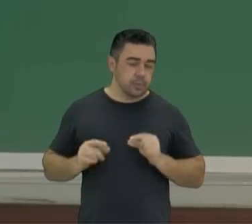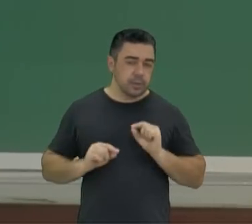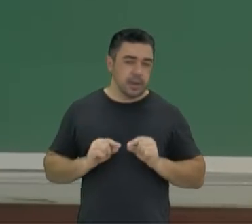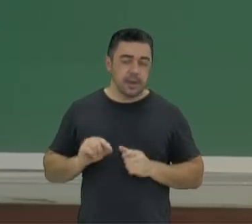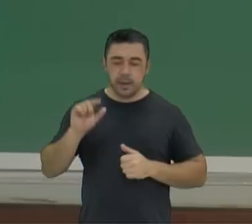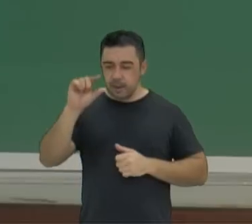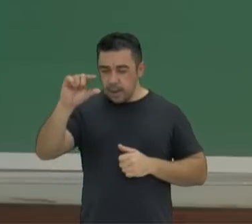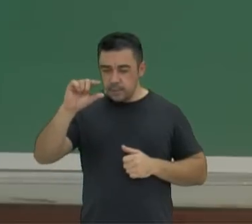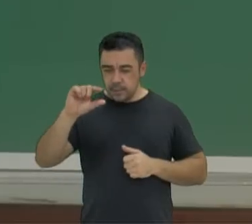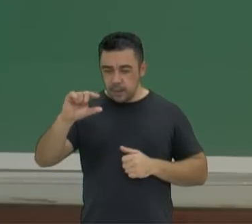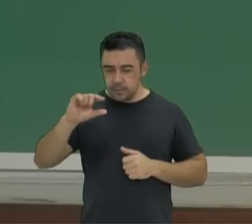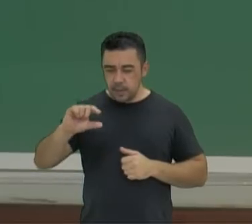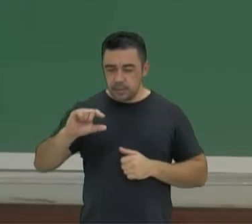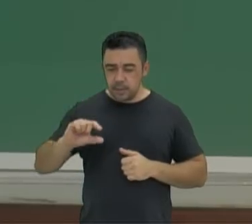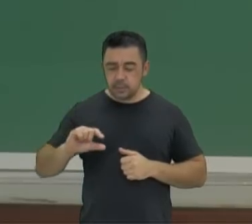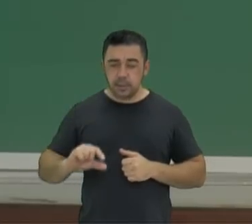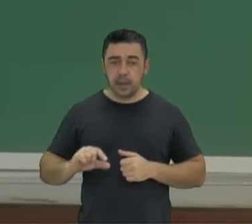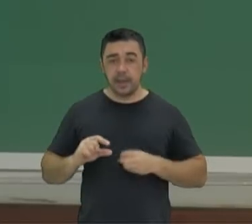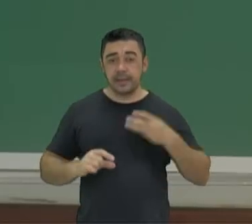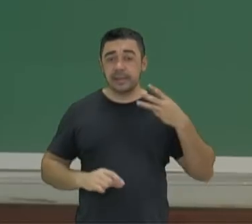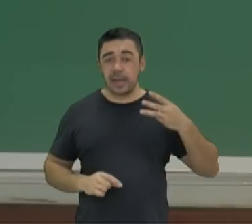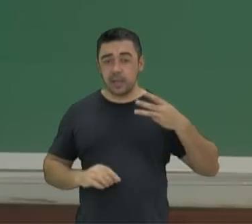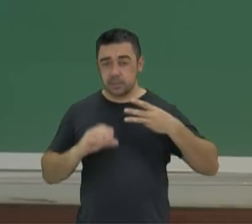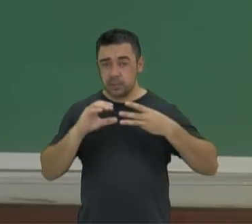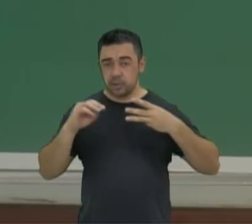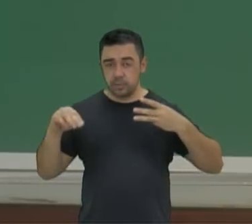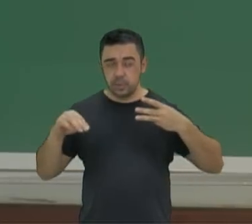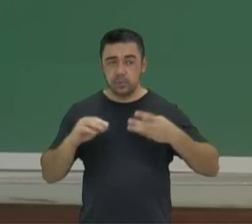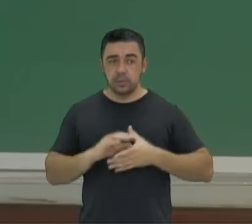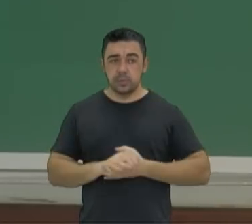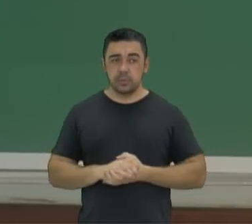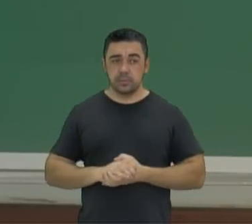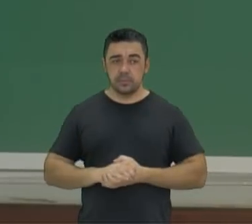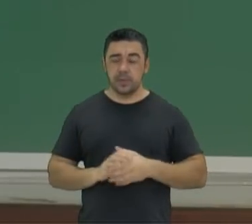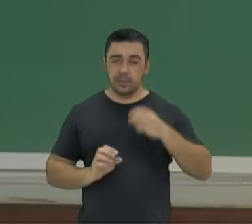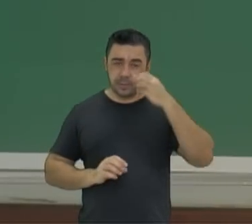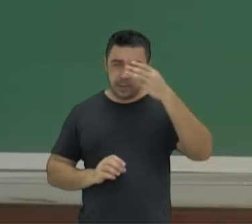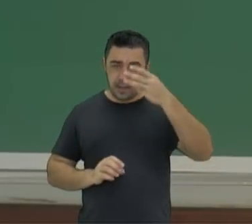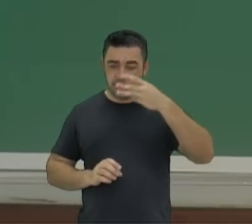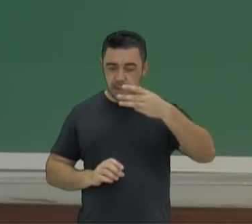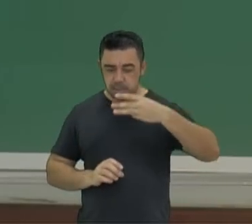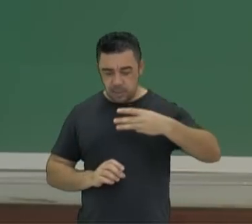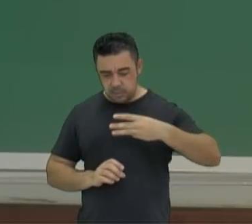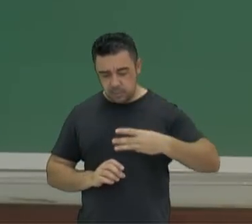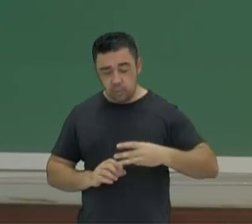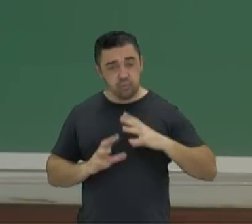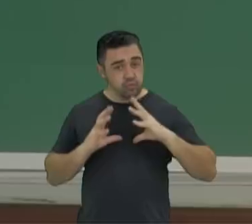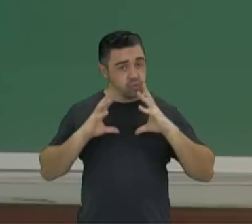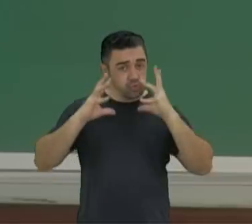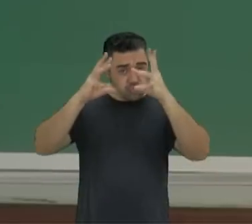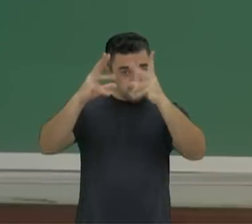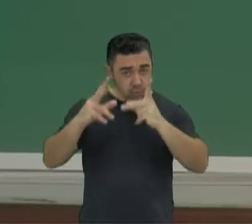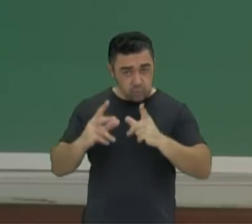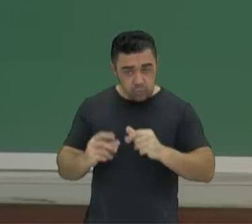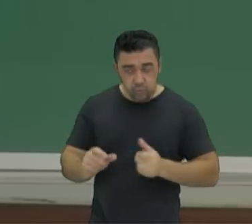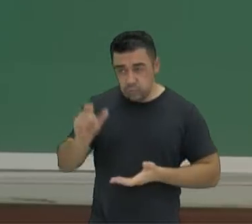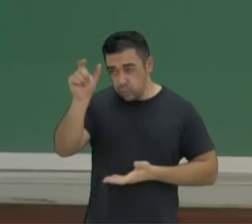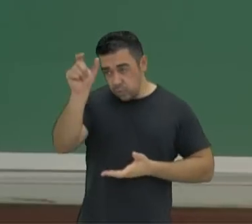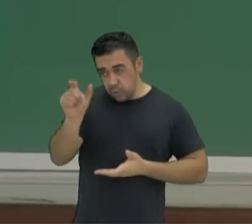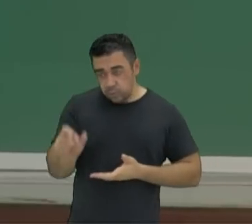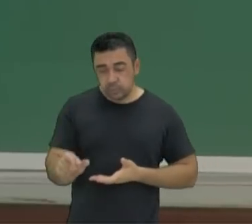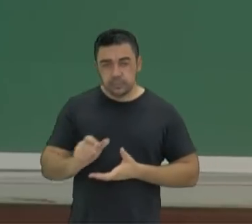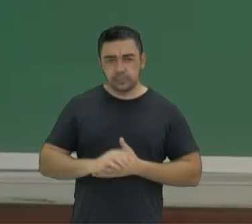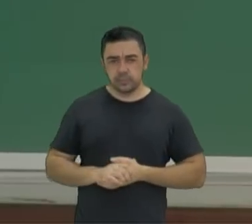cada medidinha daqui vale 3. Então, isso aqui vale 3, aqui vale 3, aqui vale 3, tudo aqui, cada um desses vale